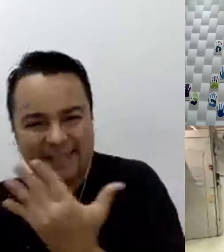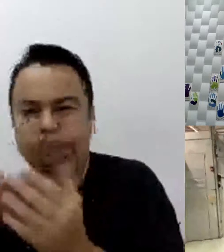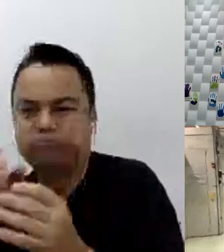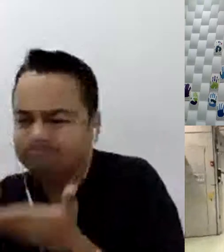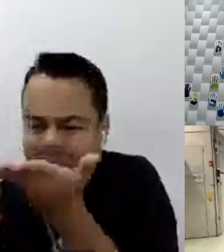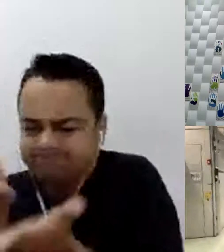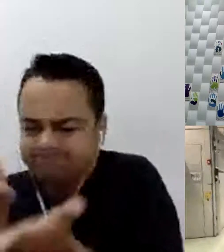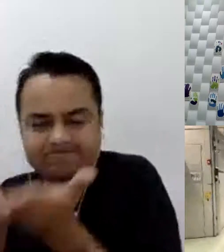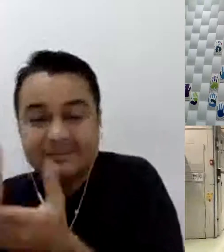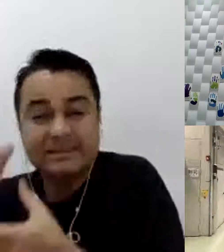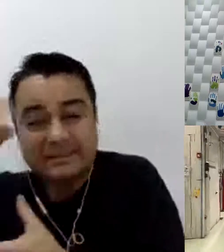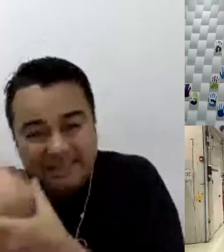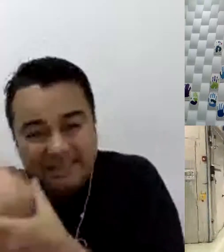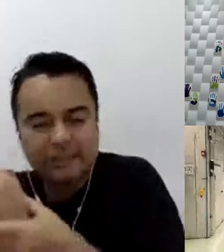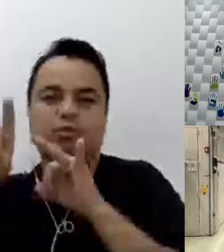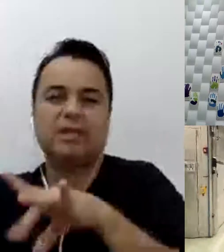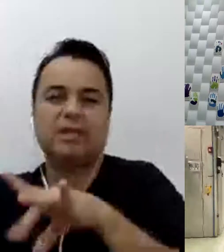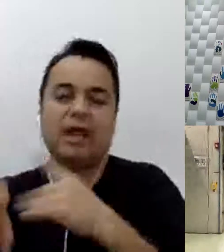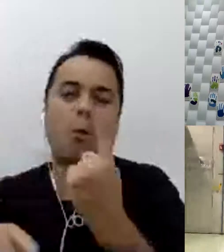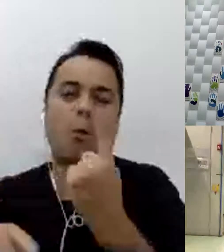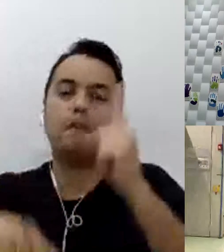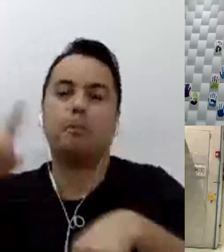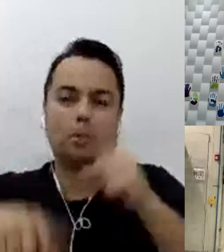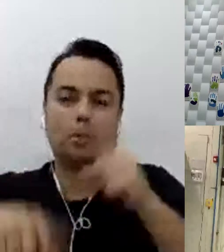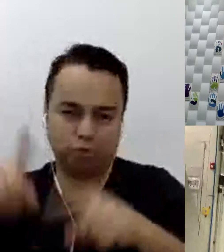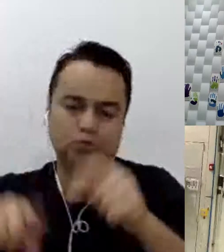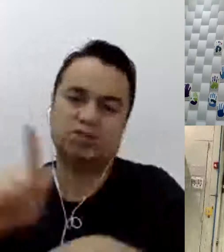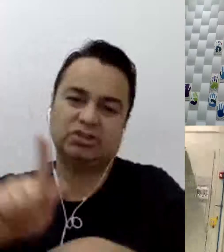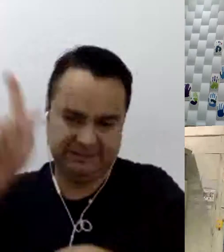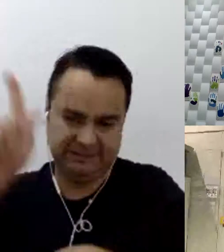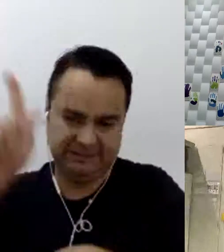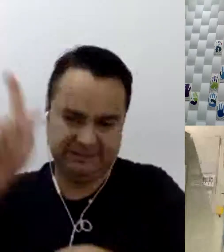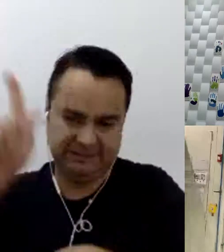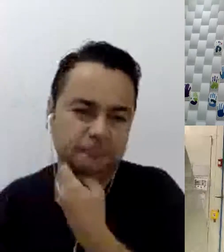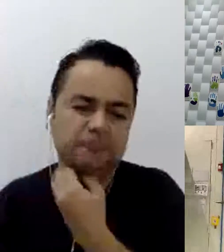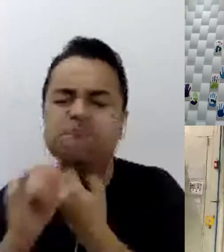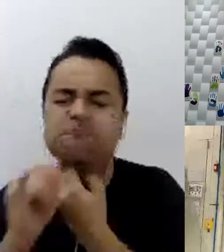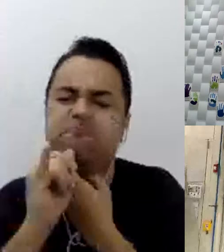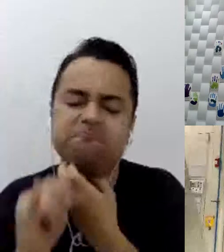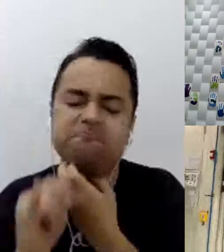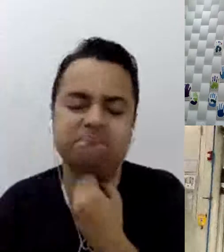da especificação técnica de um produto que ele está gerenciando. Então, vou pegar aqui